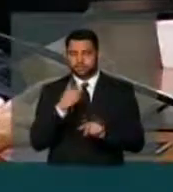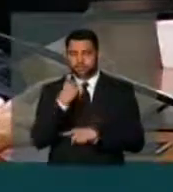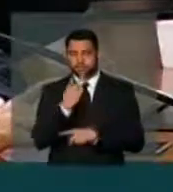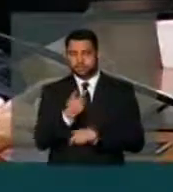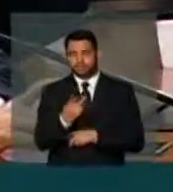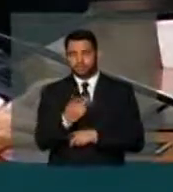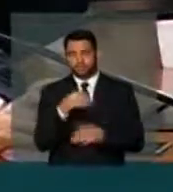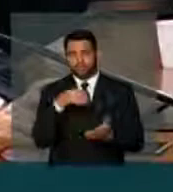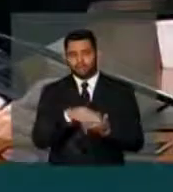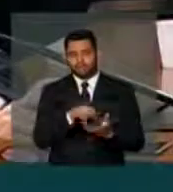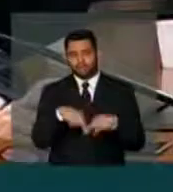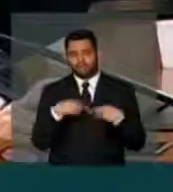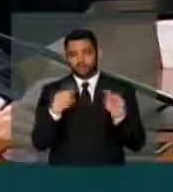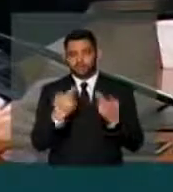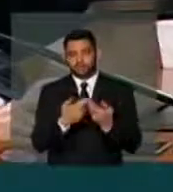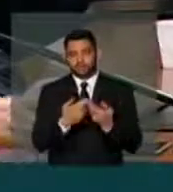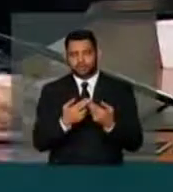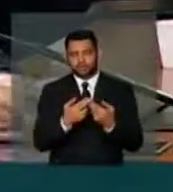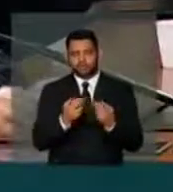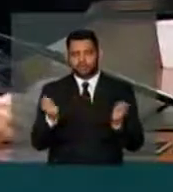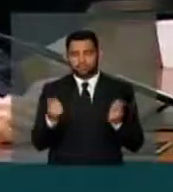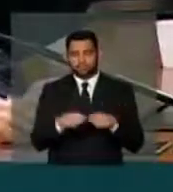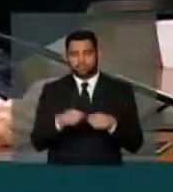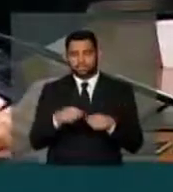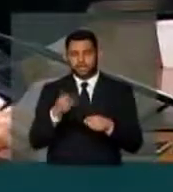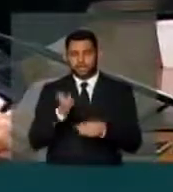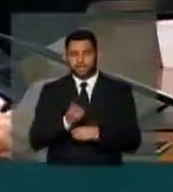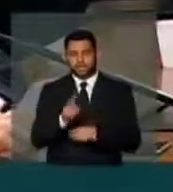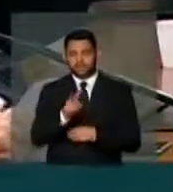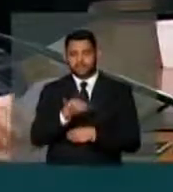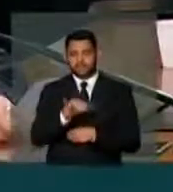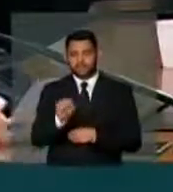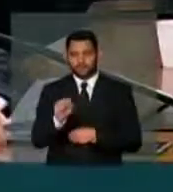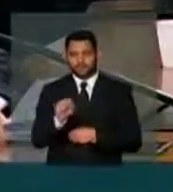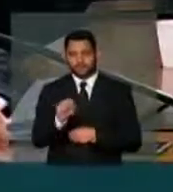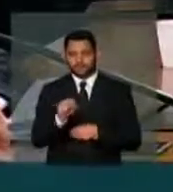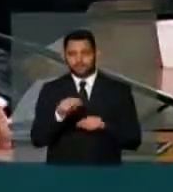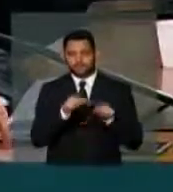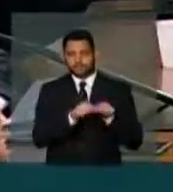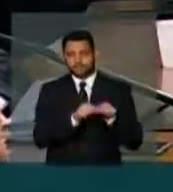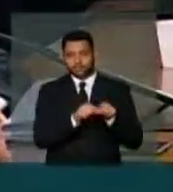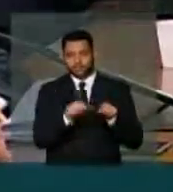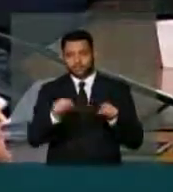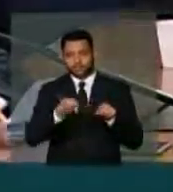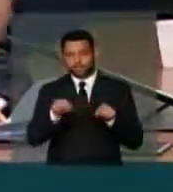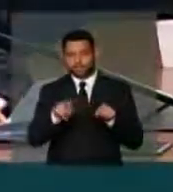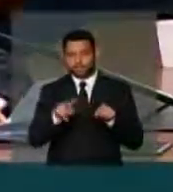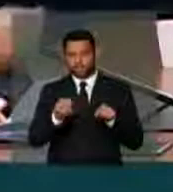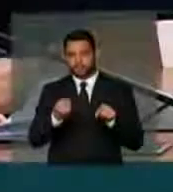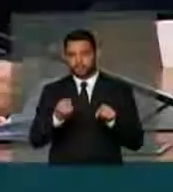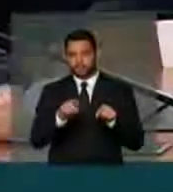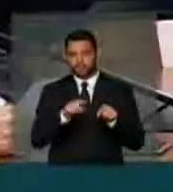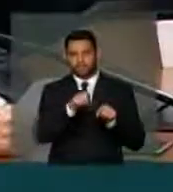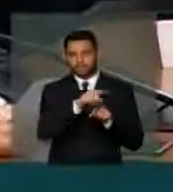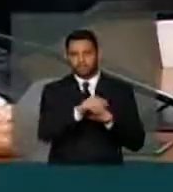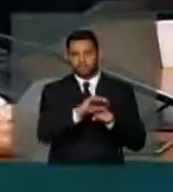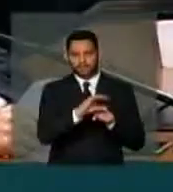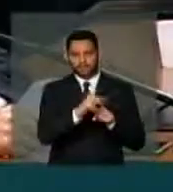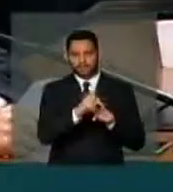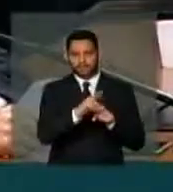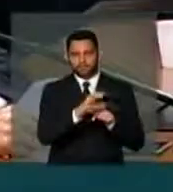citado naquela última reunião, poderá esta mesma van sair de Joinville e ir para Chapecó.